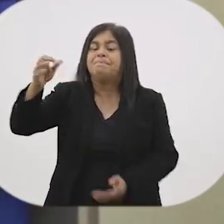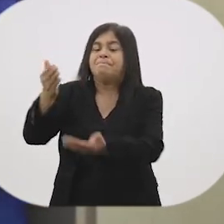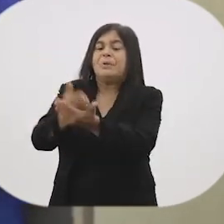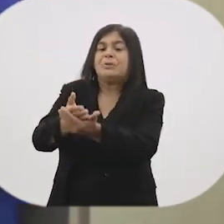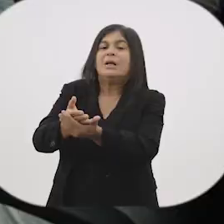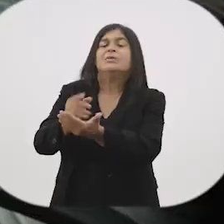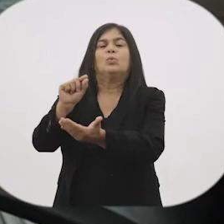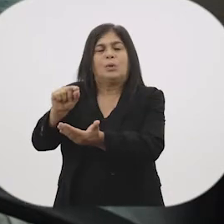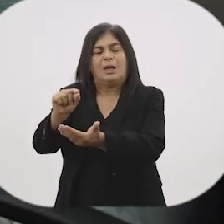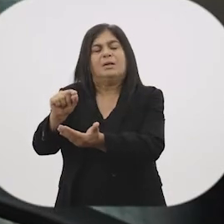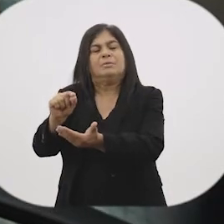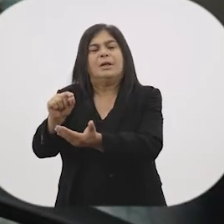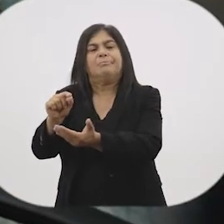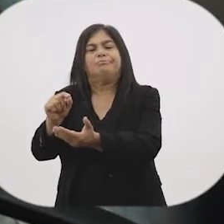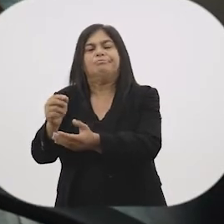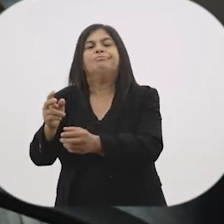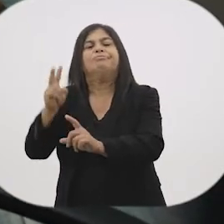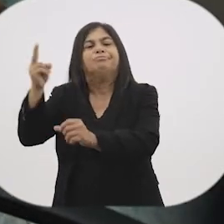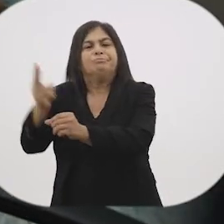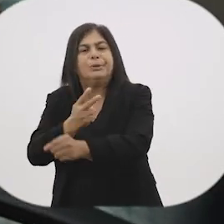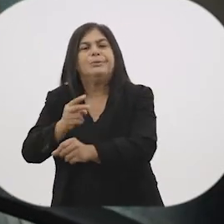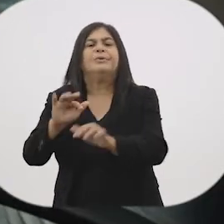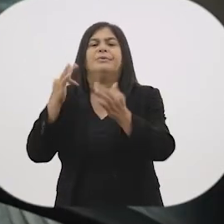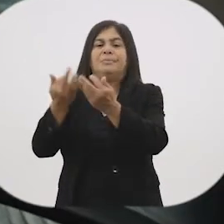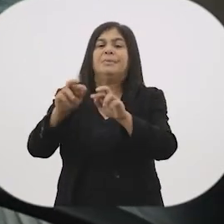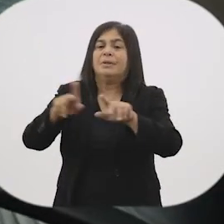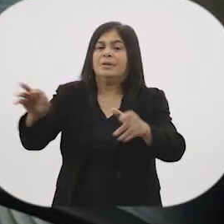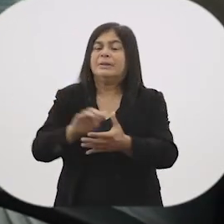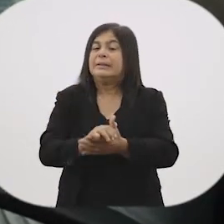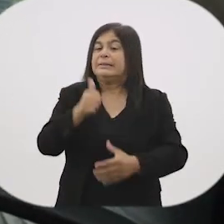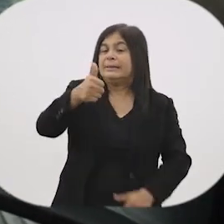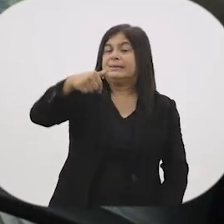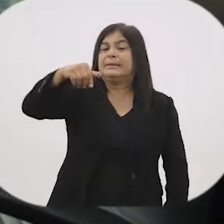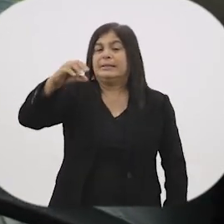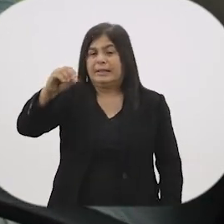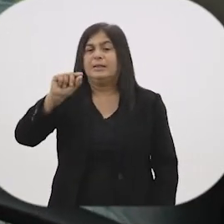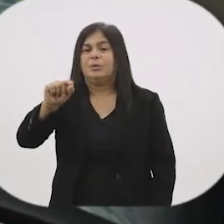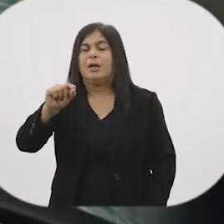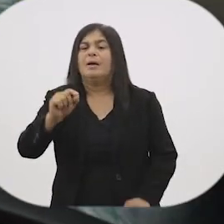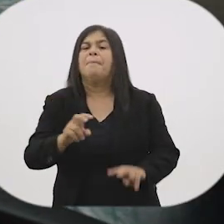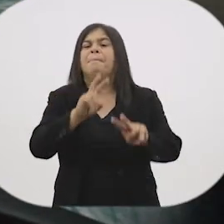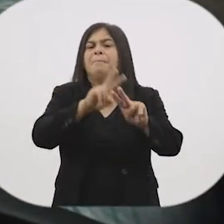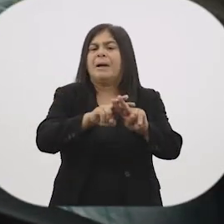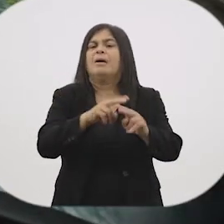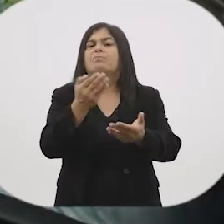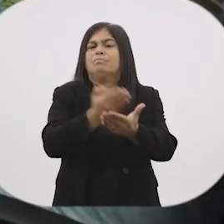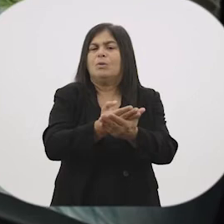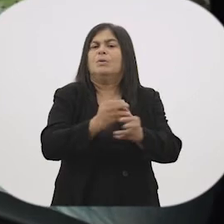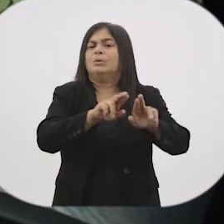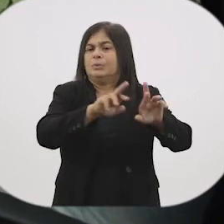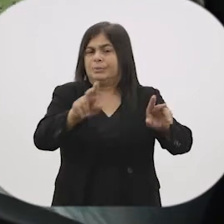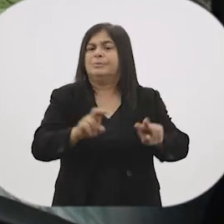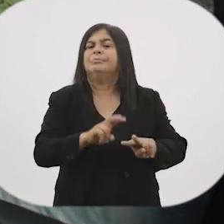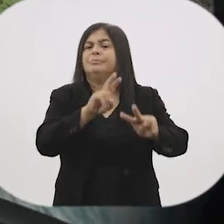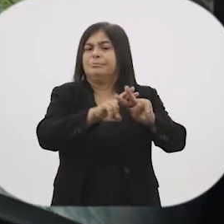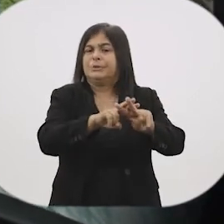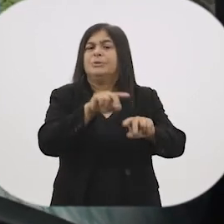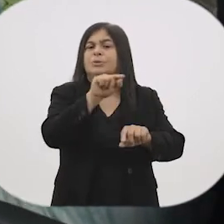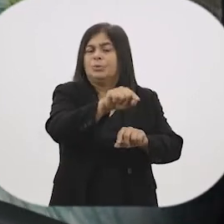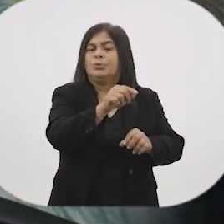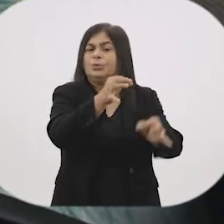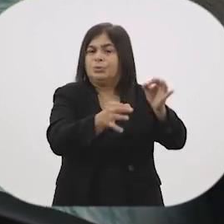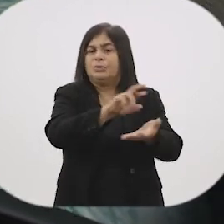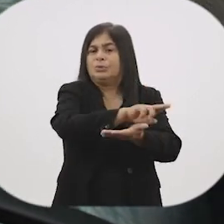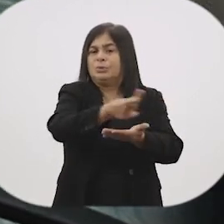doméstica e familiar mais 1.170 medidas protetivas foram expedidas pelo sistema judiciário